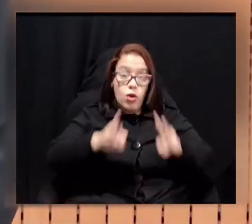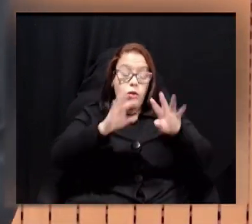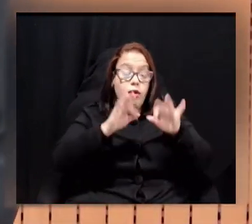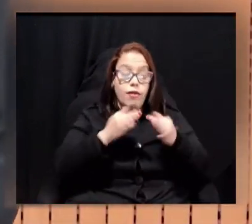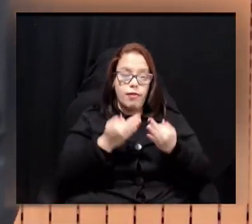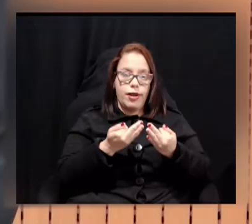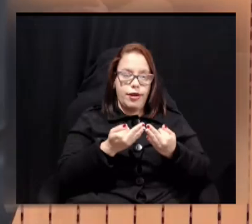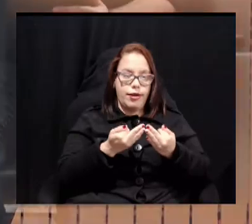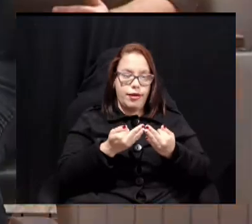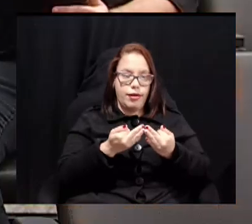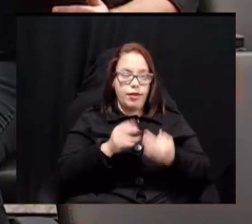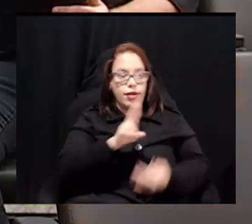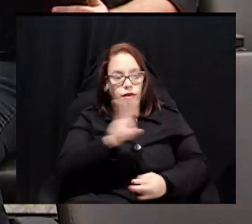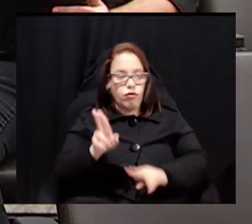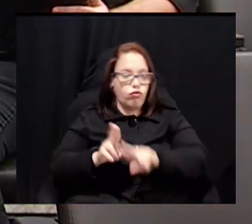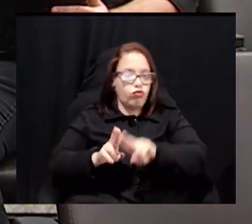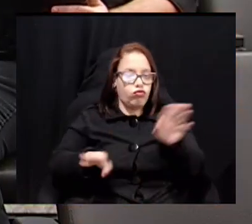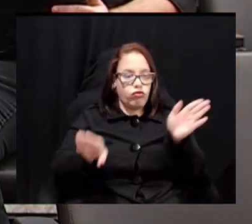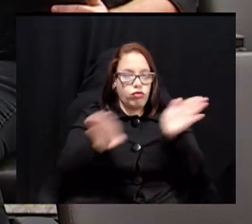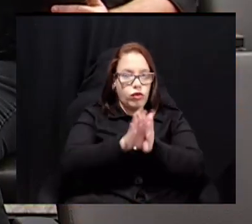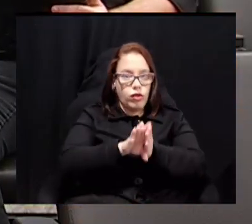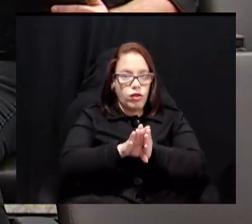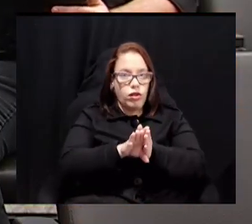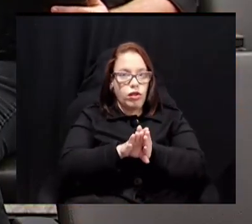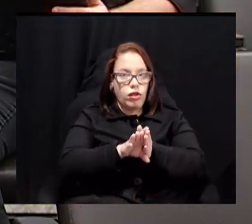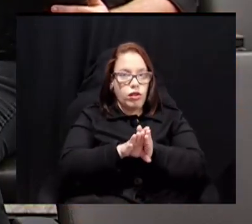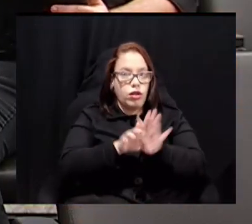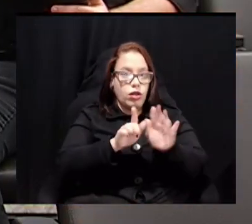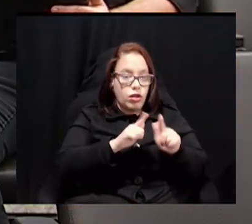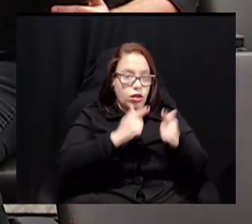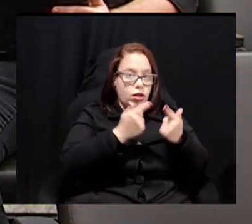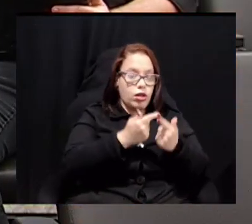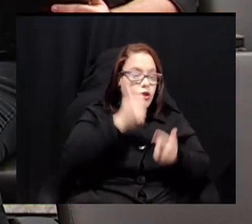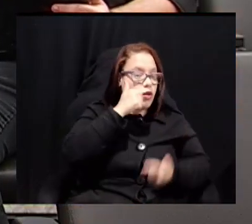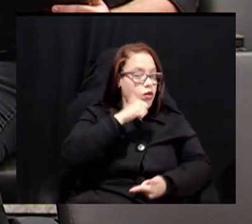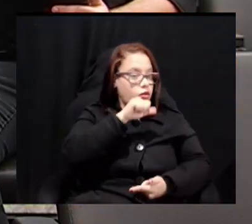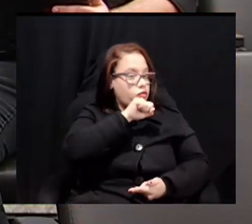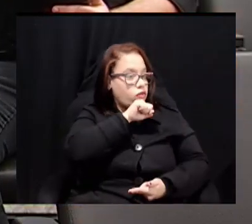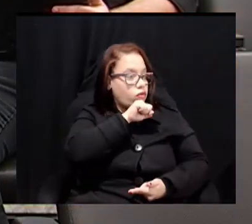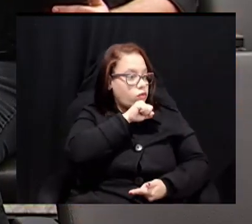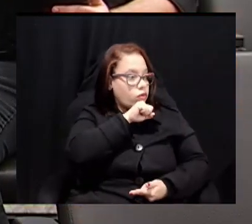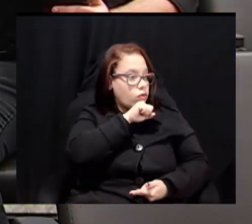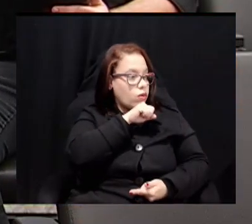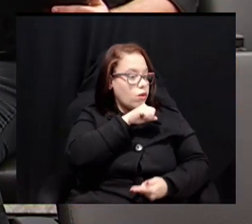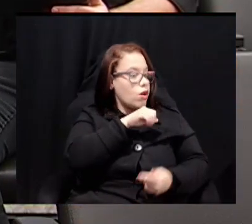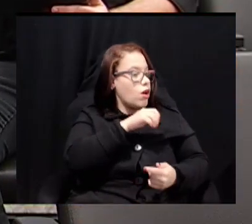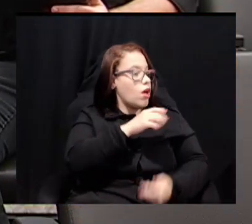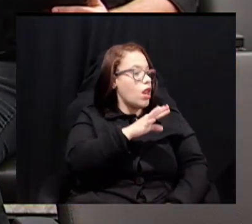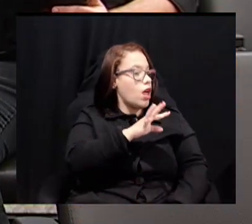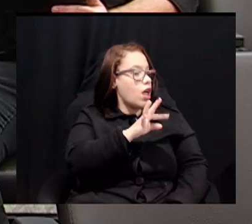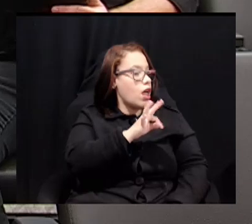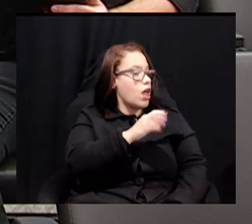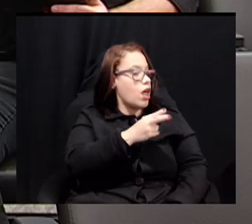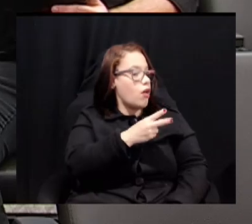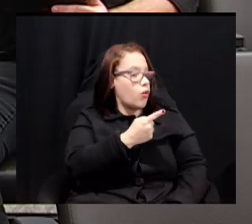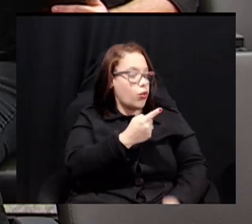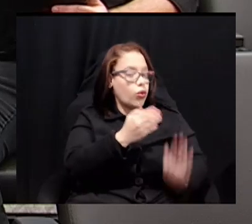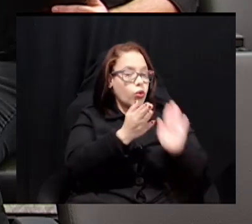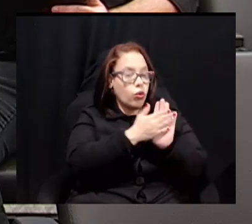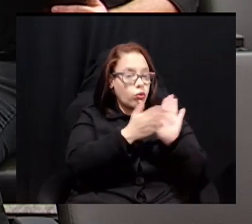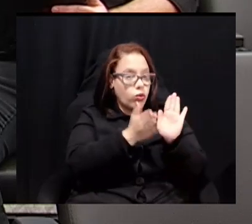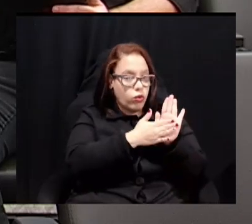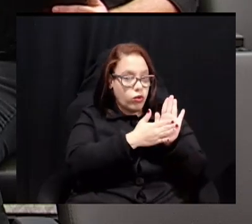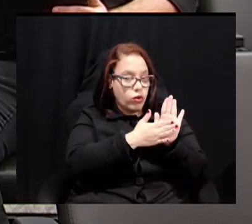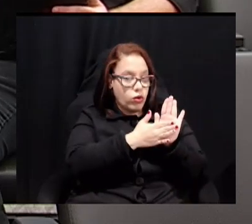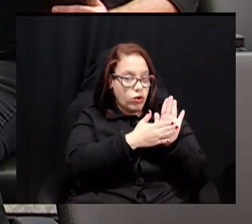nomes eles chegaram a mim através desse grupo de mães da família T21 que propuseram isso, para você ver